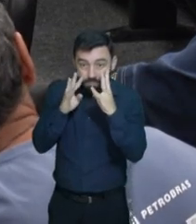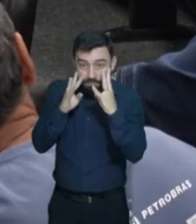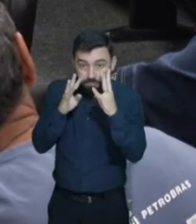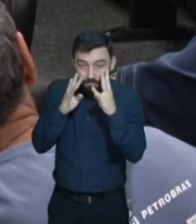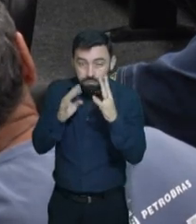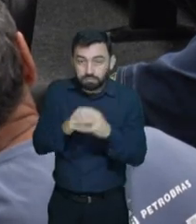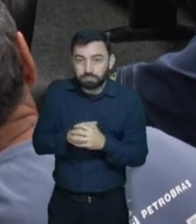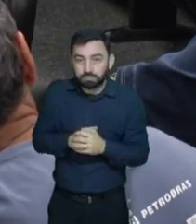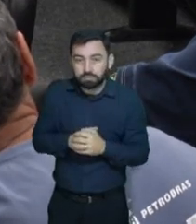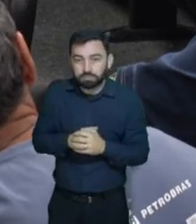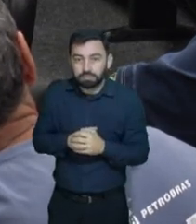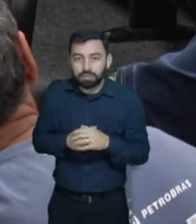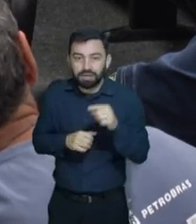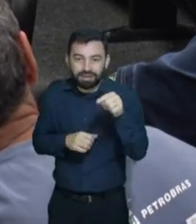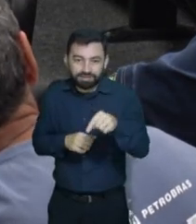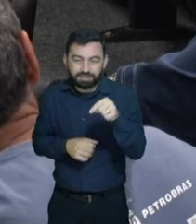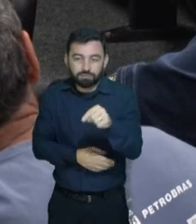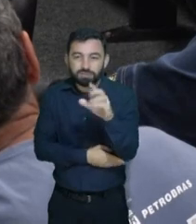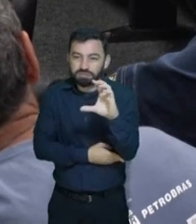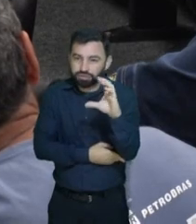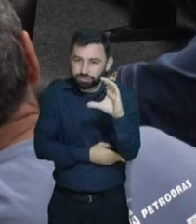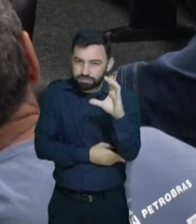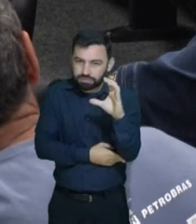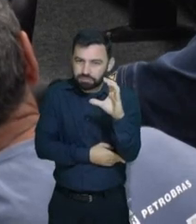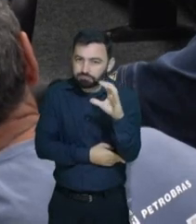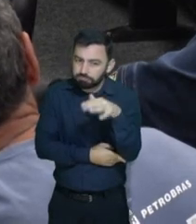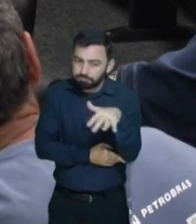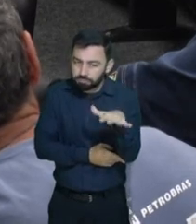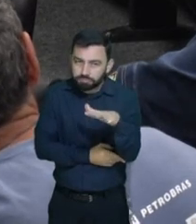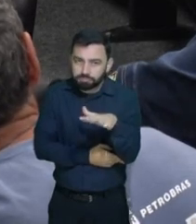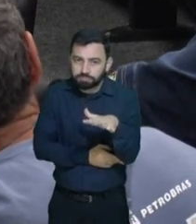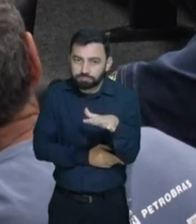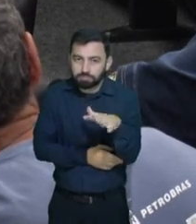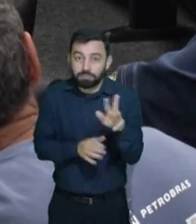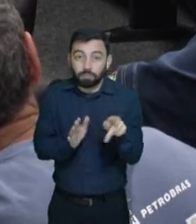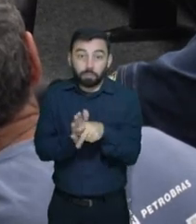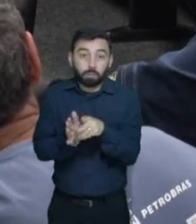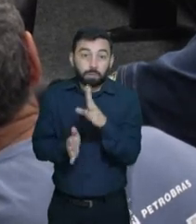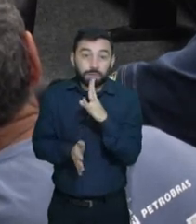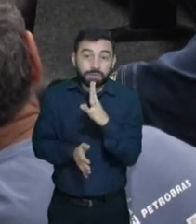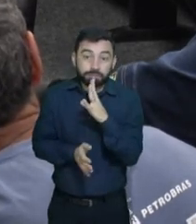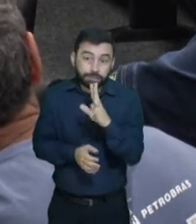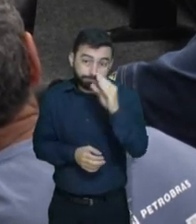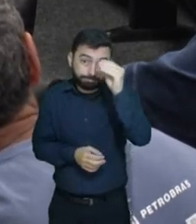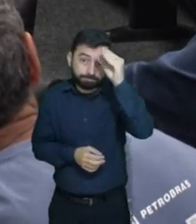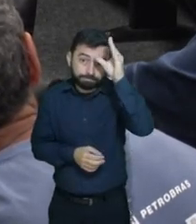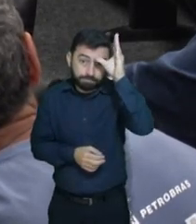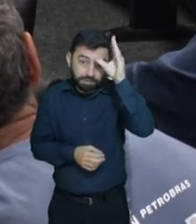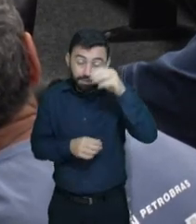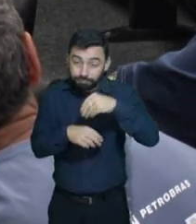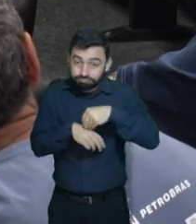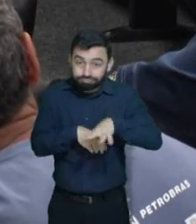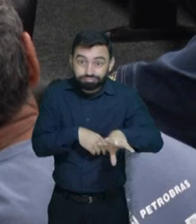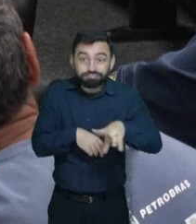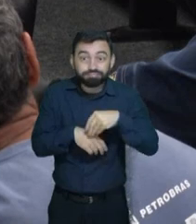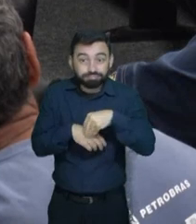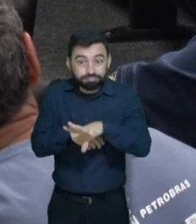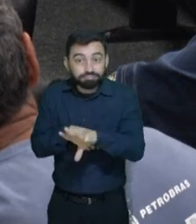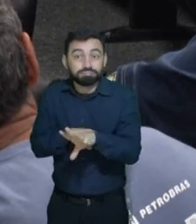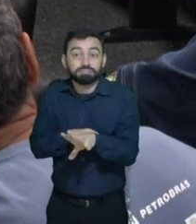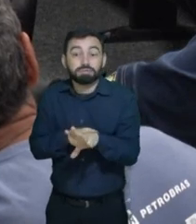que a classe científica, né, do conhecimento, né, para que possa levar